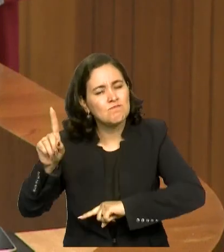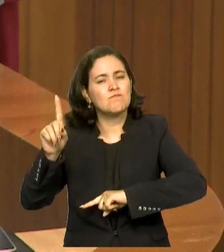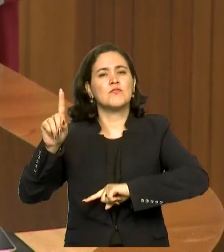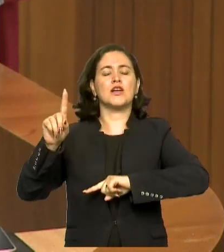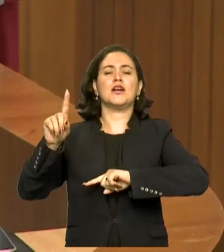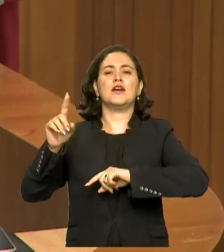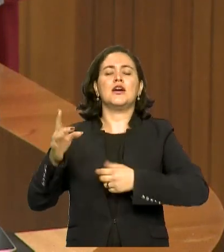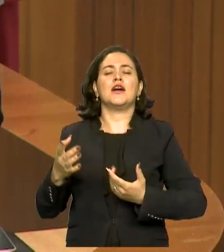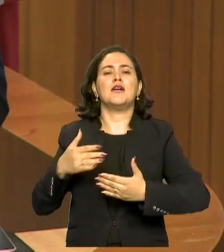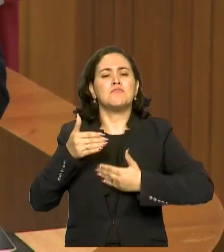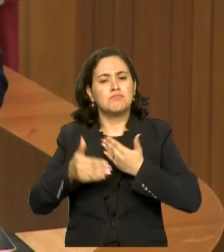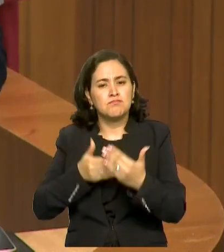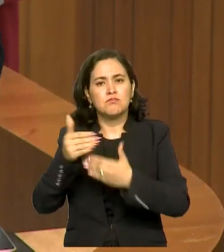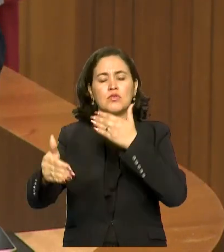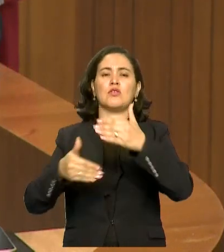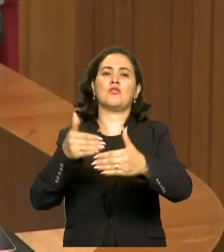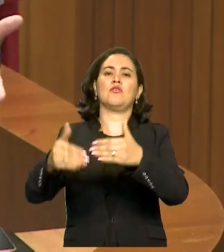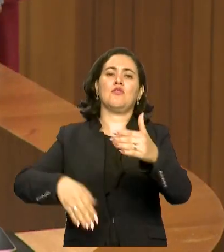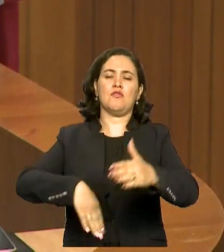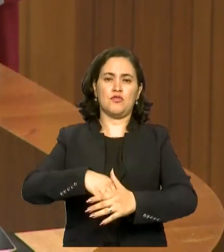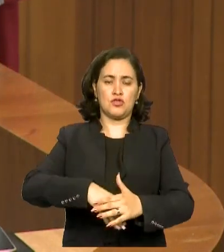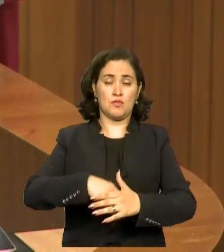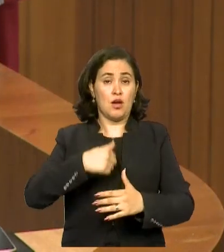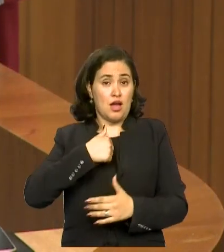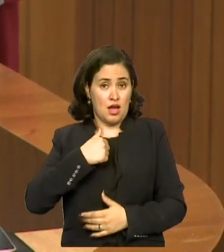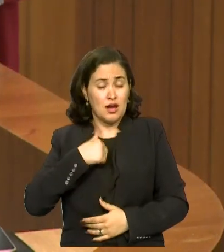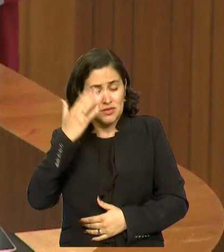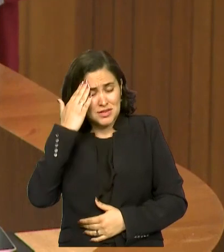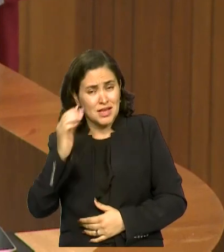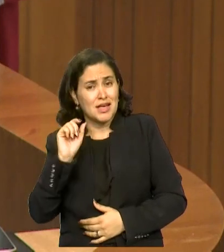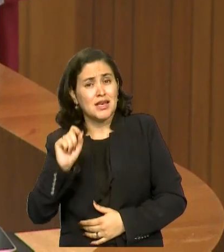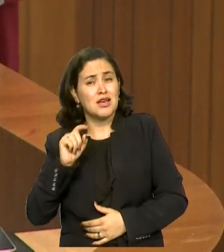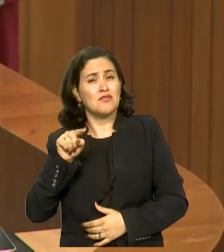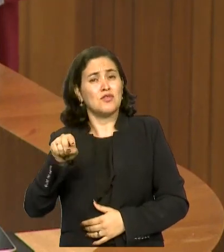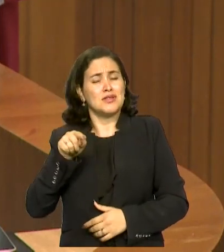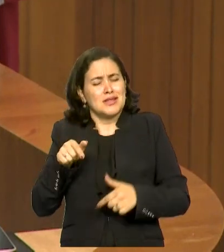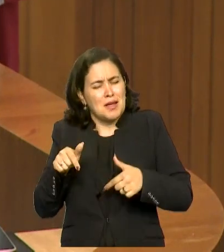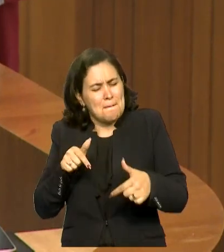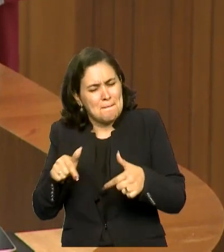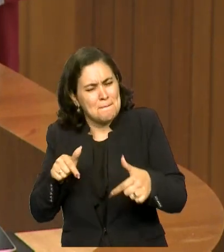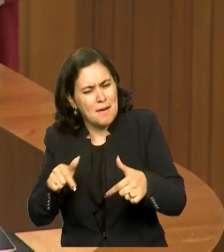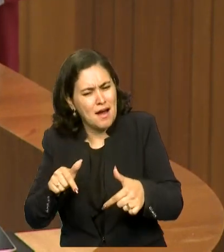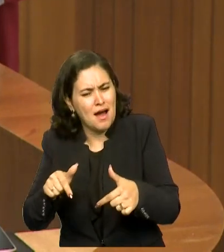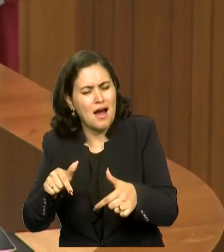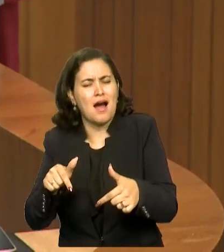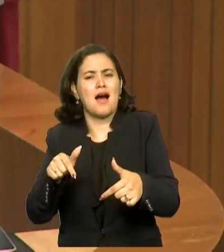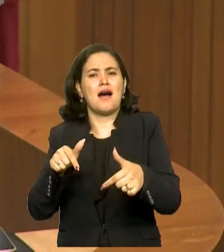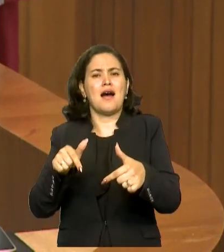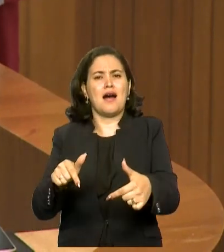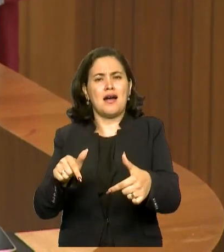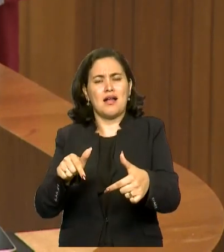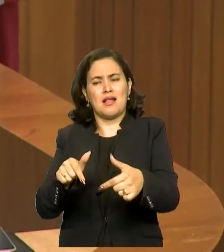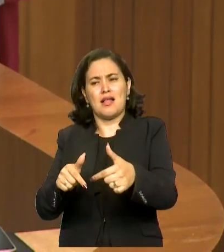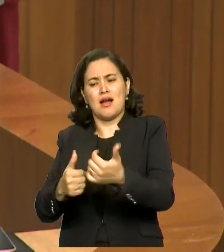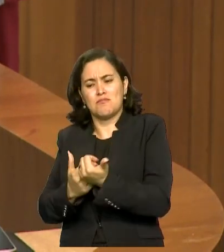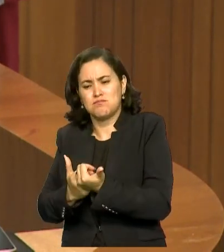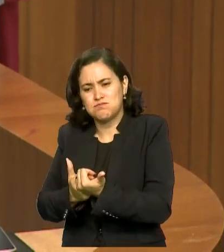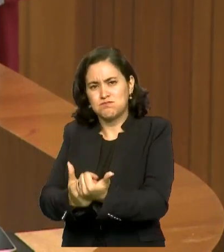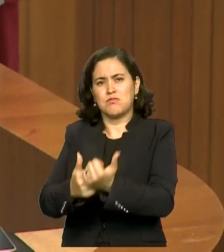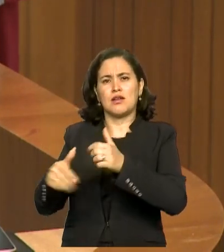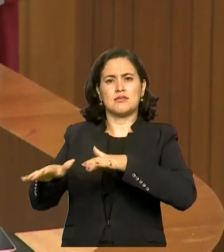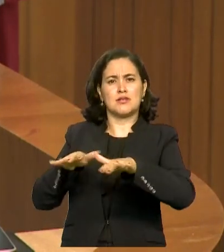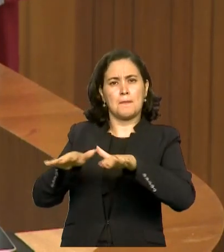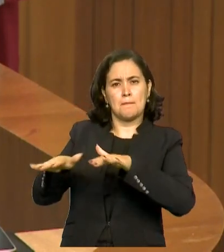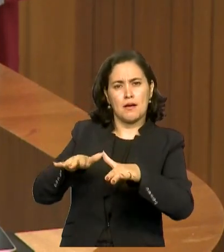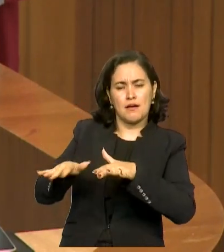agremiação chamada Sampaio Corrêa, da mesma forma que eu me dediquei intensamente ao Motoclube de São Luís. Receba meu abraço, o meu